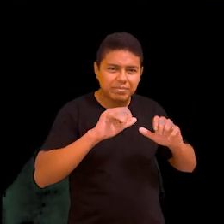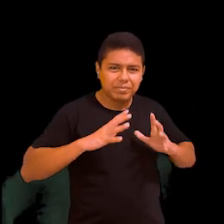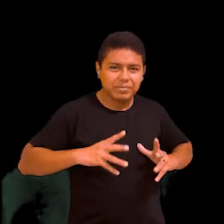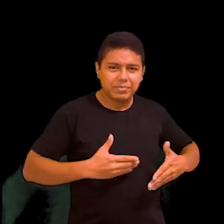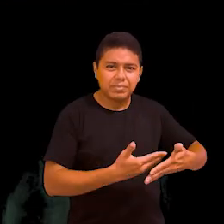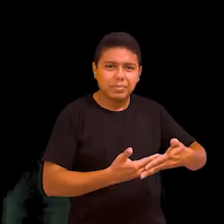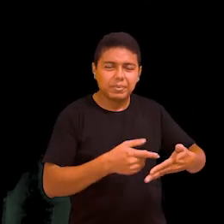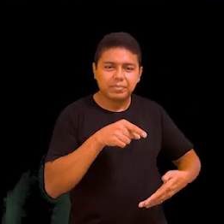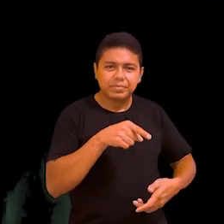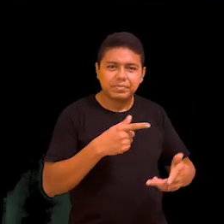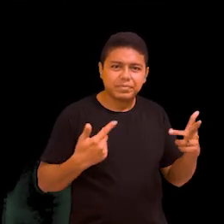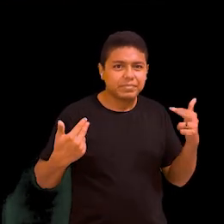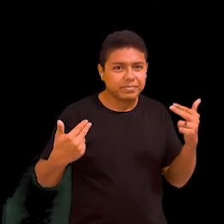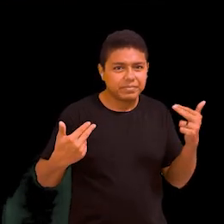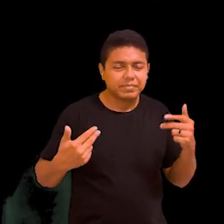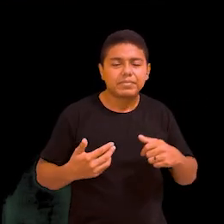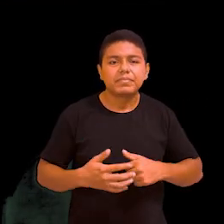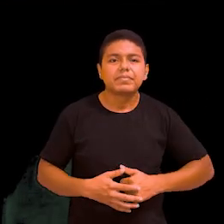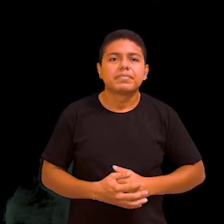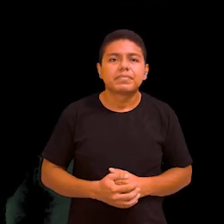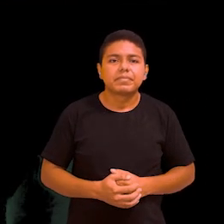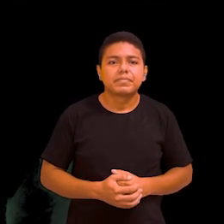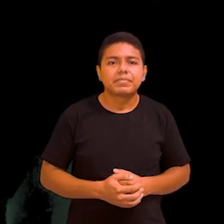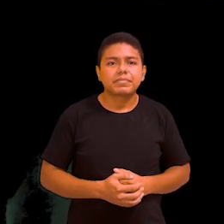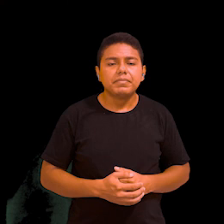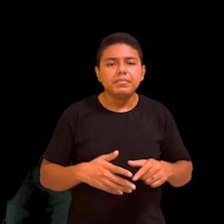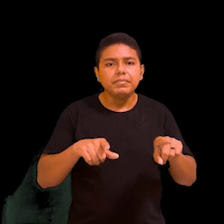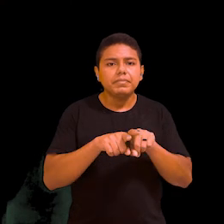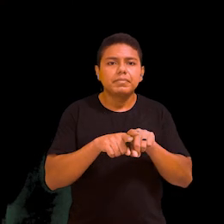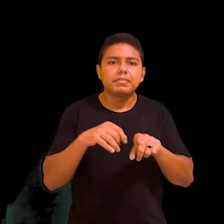usa para a higiene do recém-nascido.